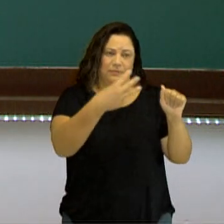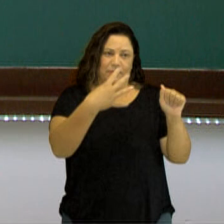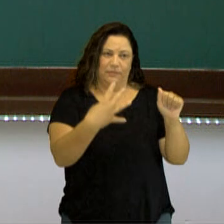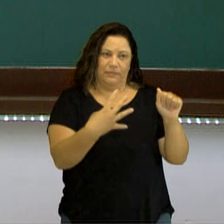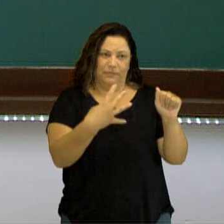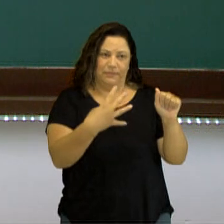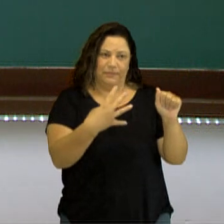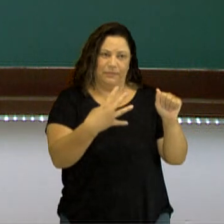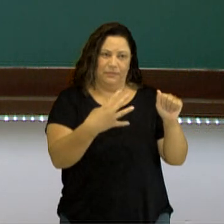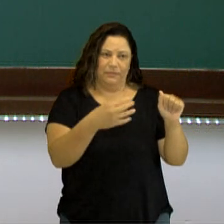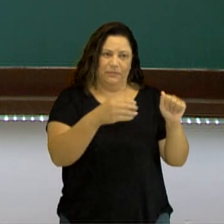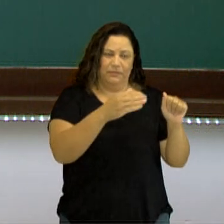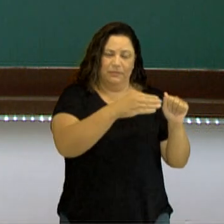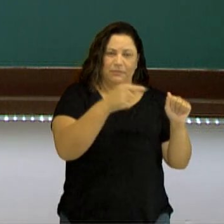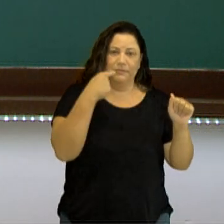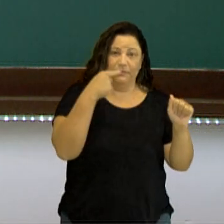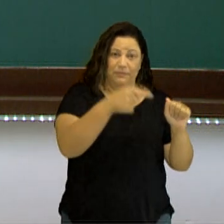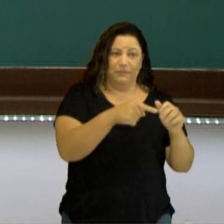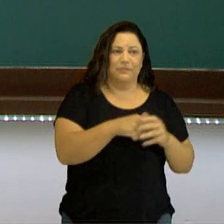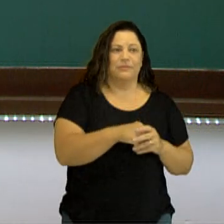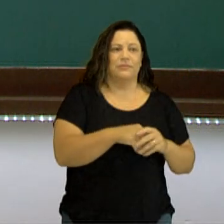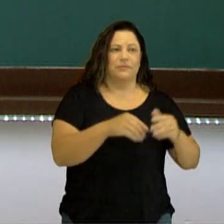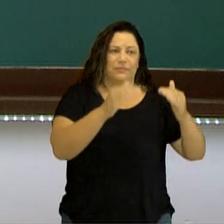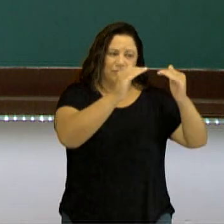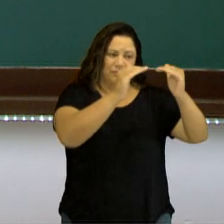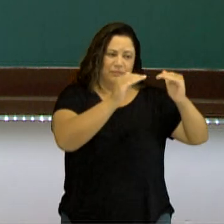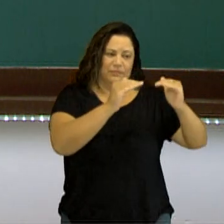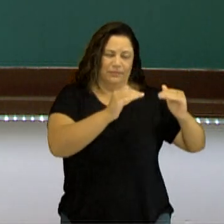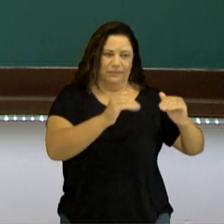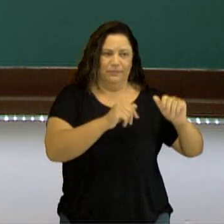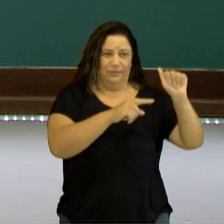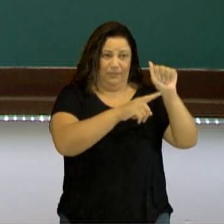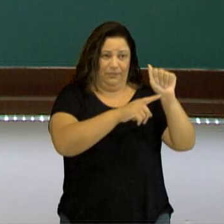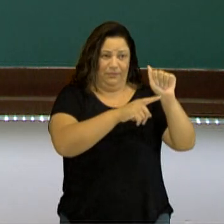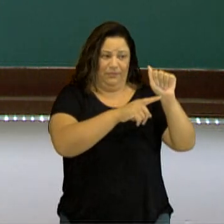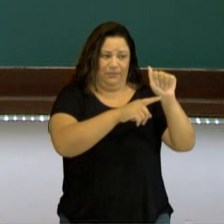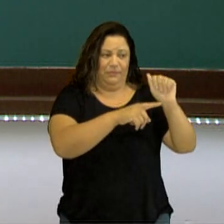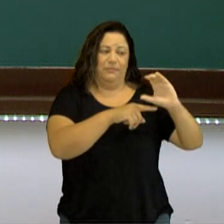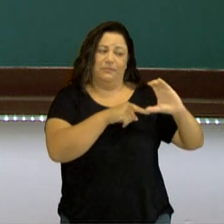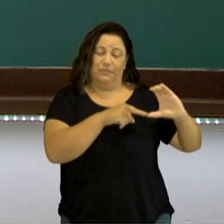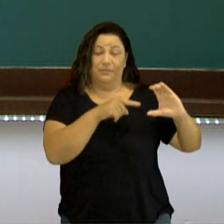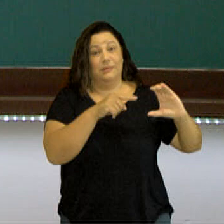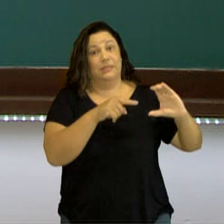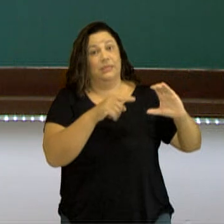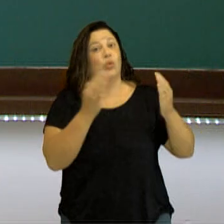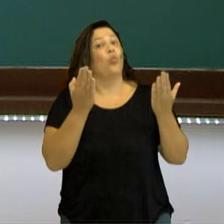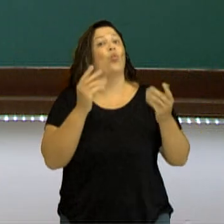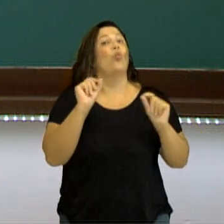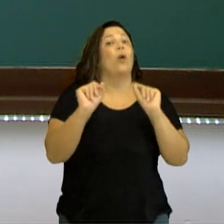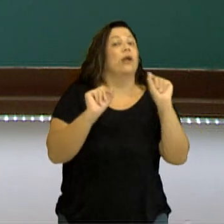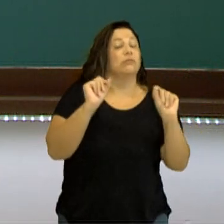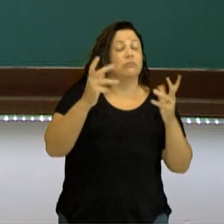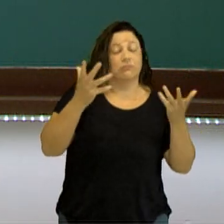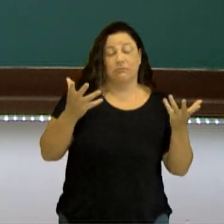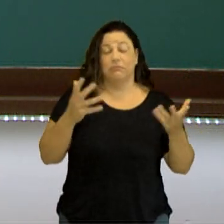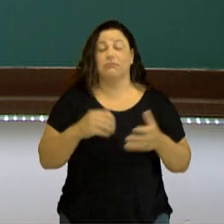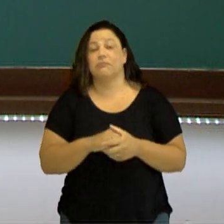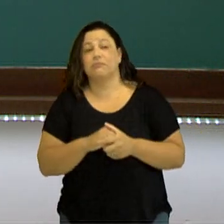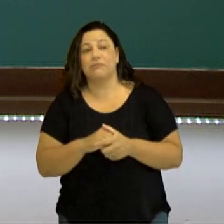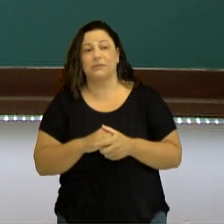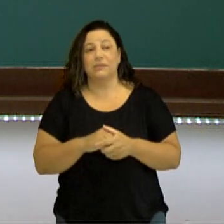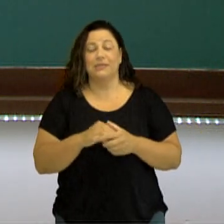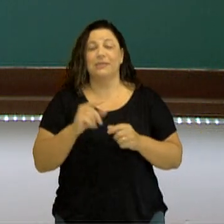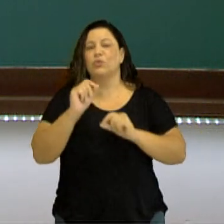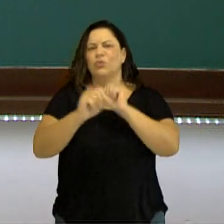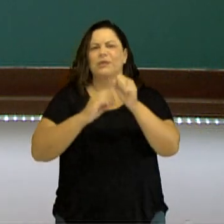prótons, 4 nêutrons. Aqui não tem 3 prótons, então está entre a letra A e a letra C. O que mais que eu tenho lá?